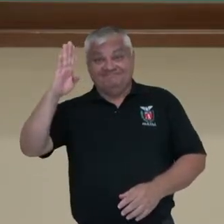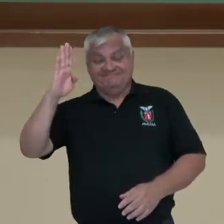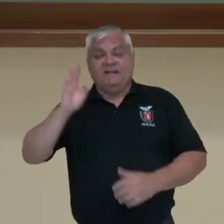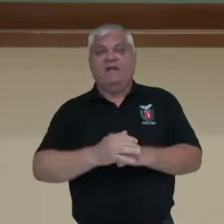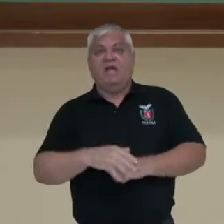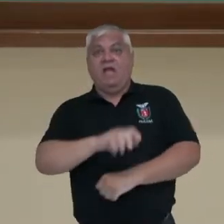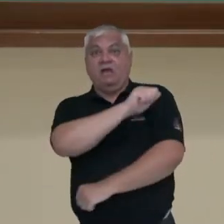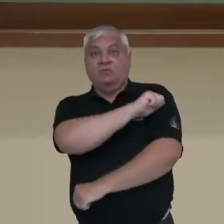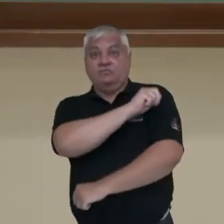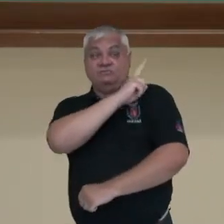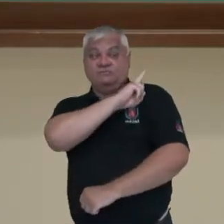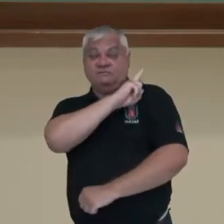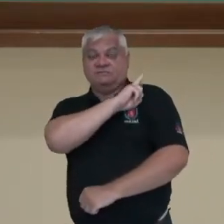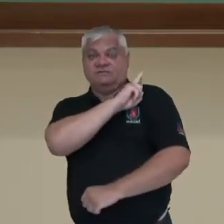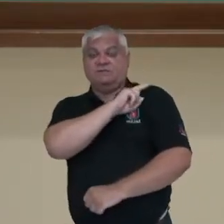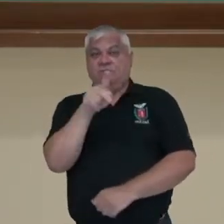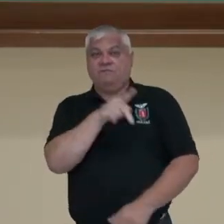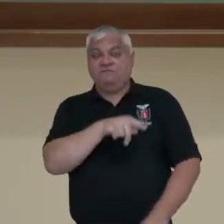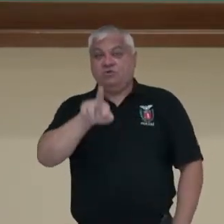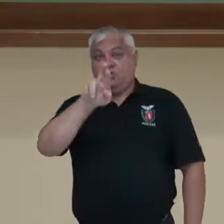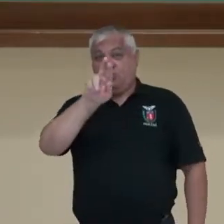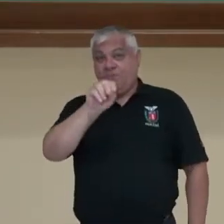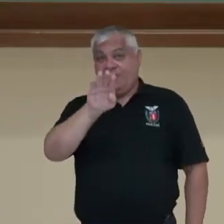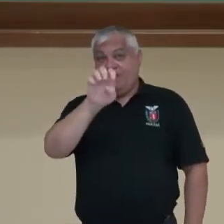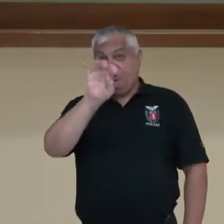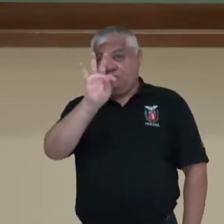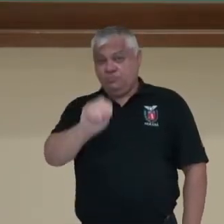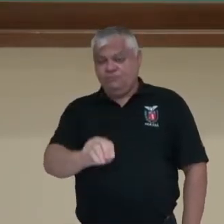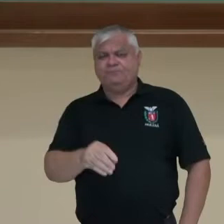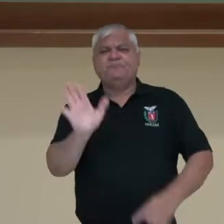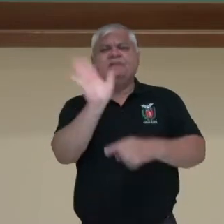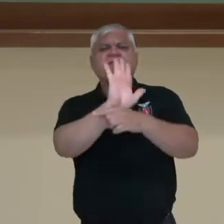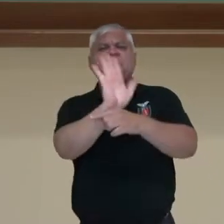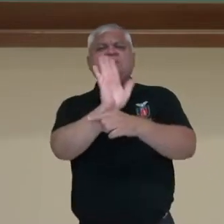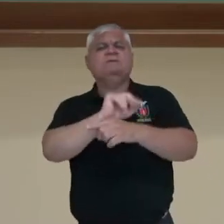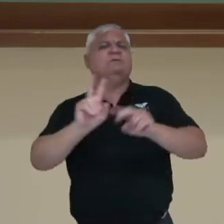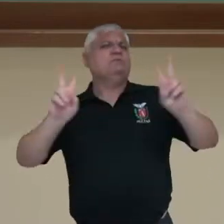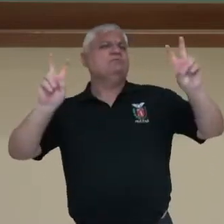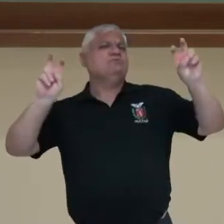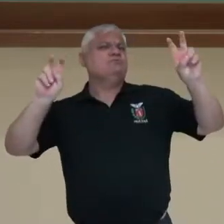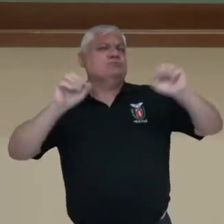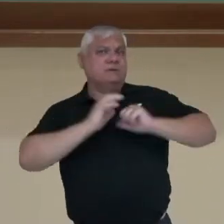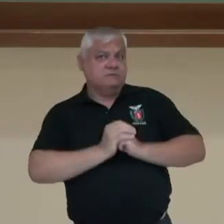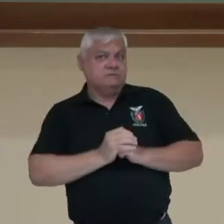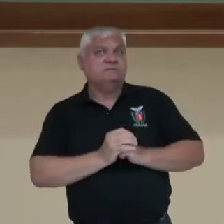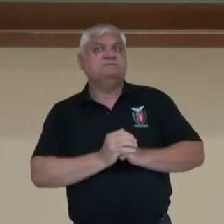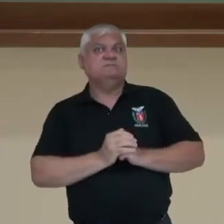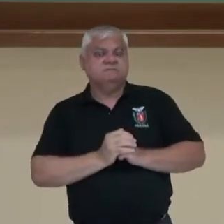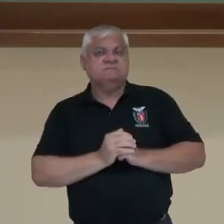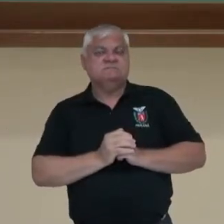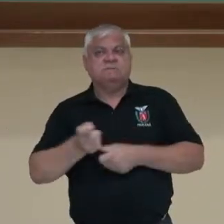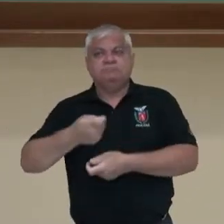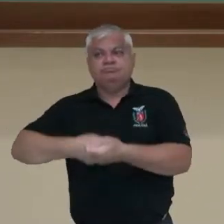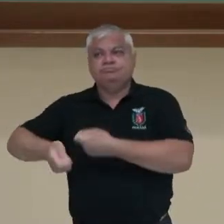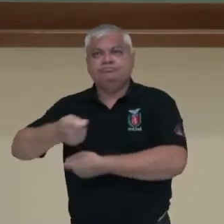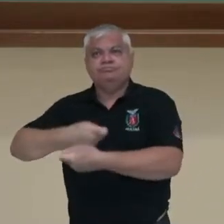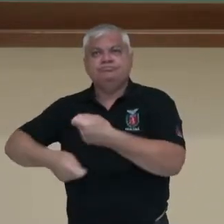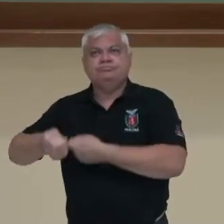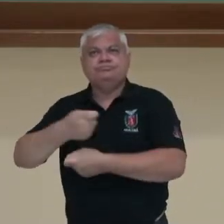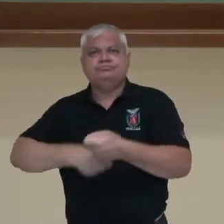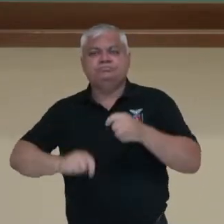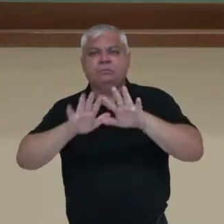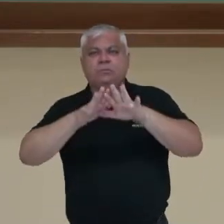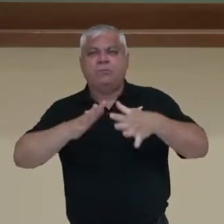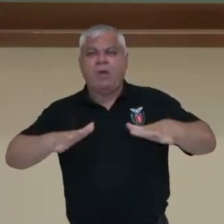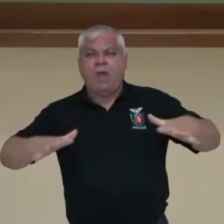Olá, estudantes da segunda série, eu sou o professor Roberto Falcione. Neste vídeo vamos trabalhar o tema tráfico do Atlântico,